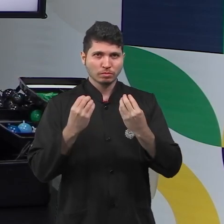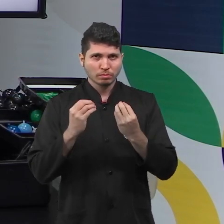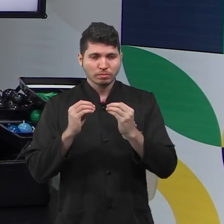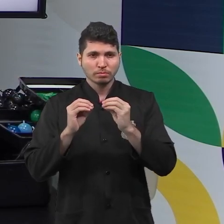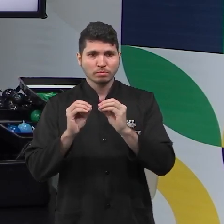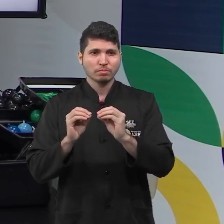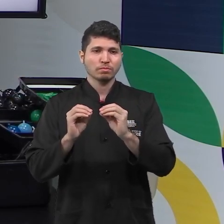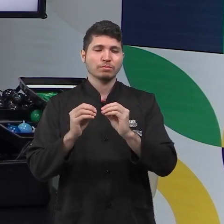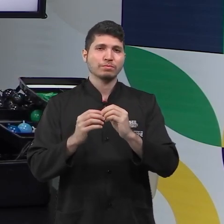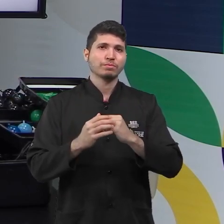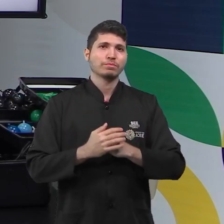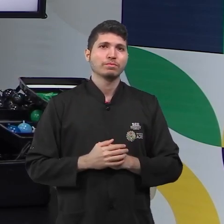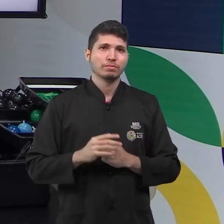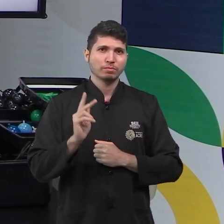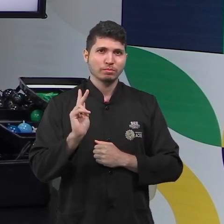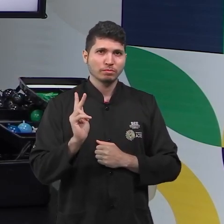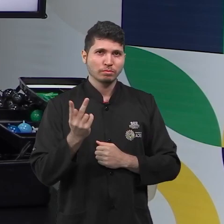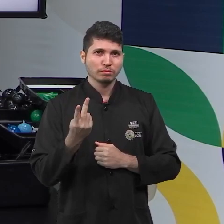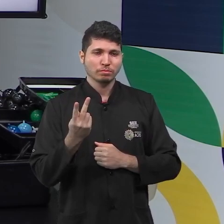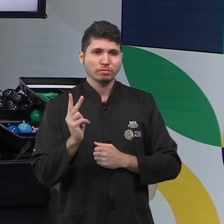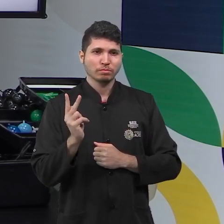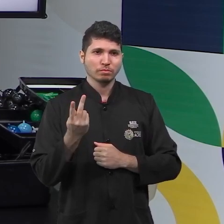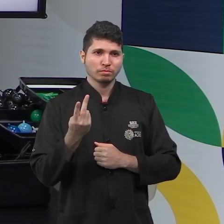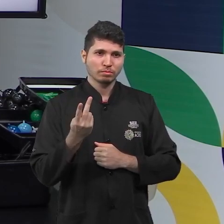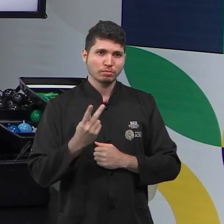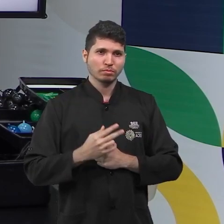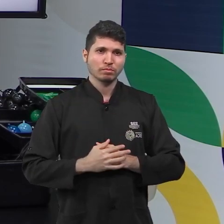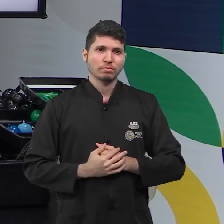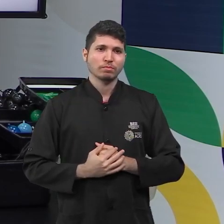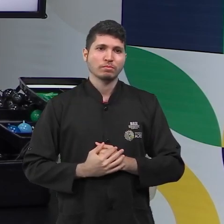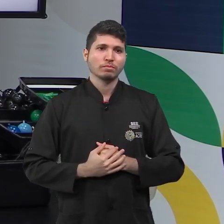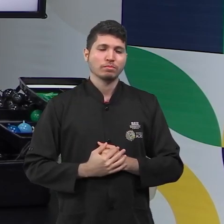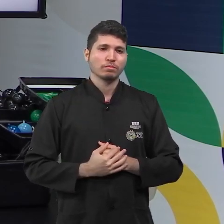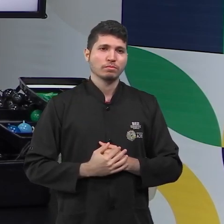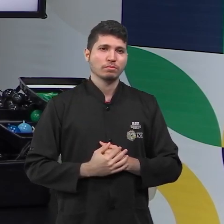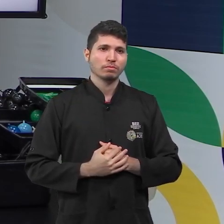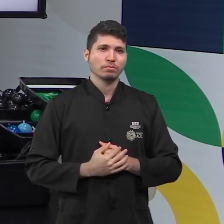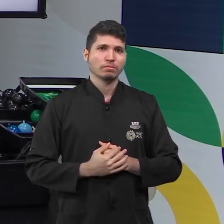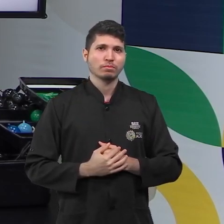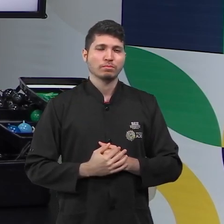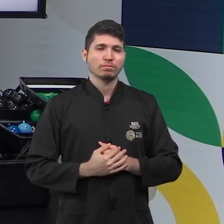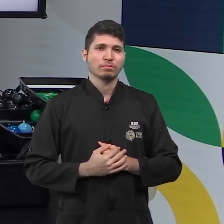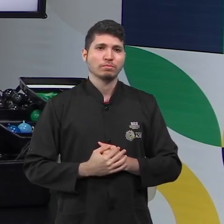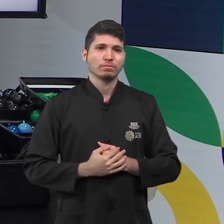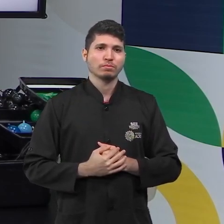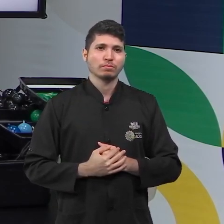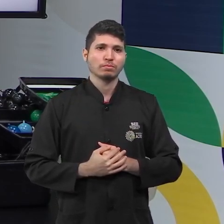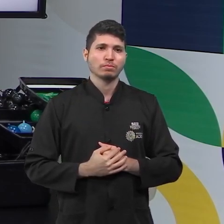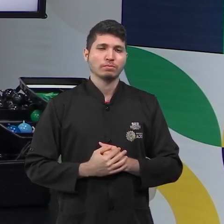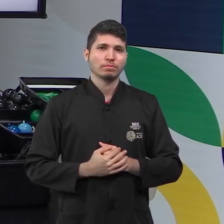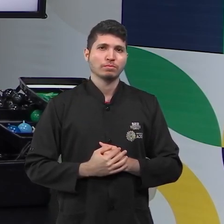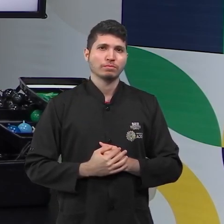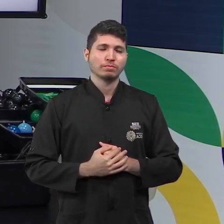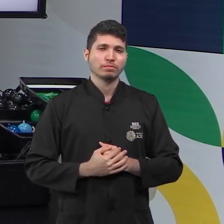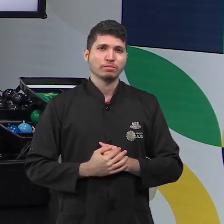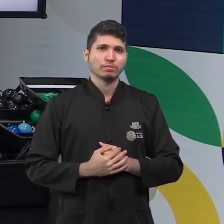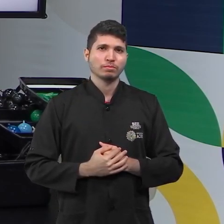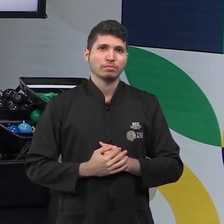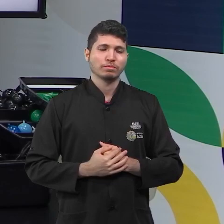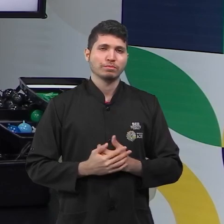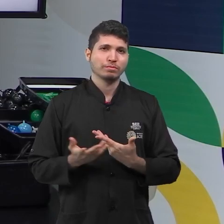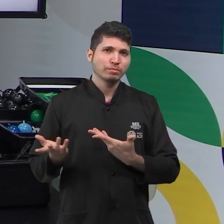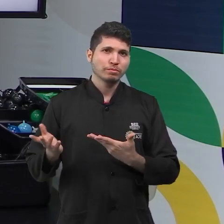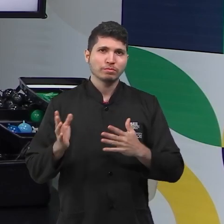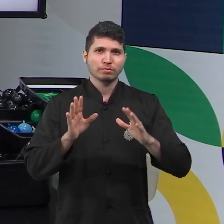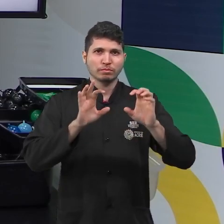hidrogênio. Lembrando que a gente está fazendo ele na sua forma linear. Então, aqui nós temos a estrutura